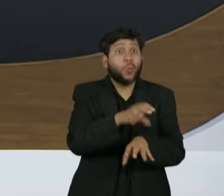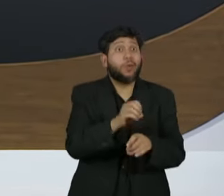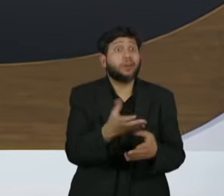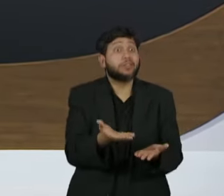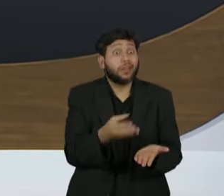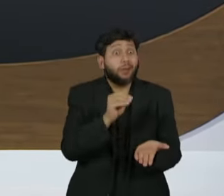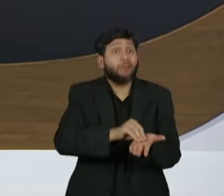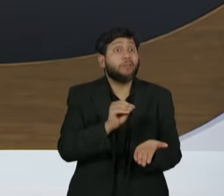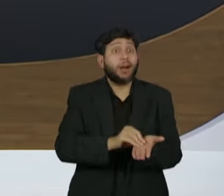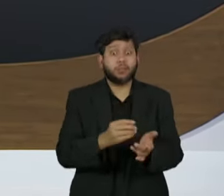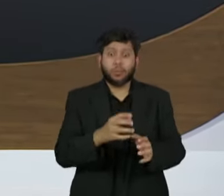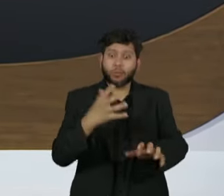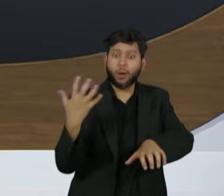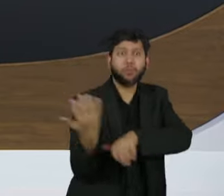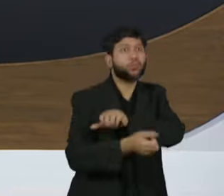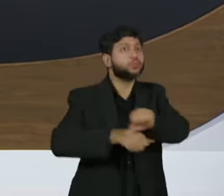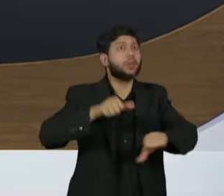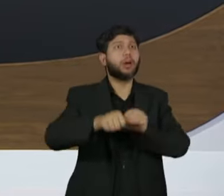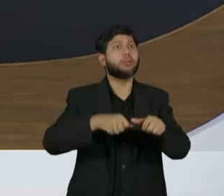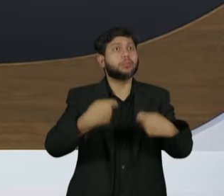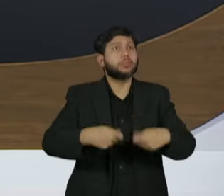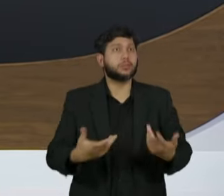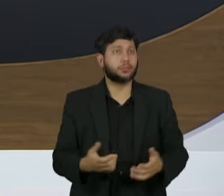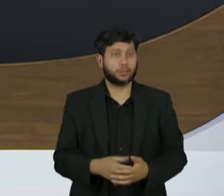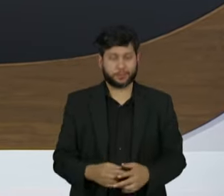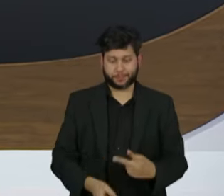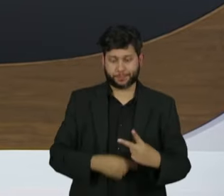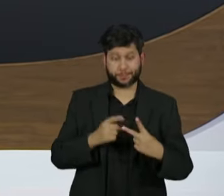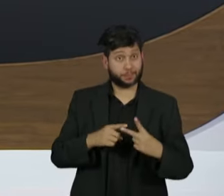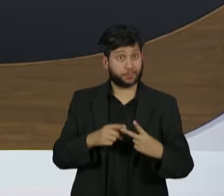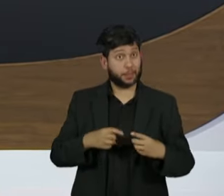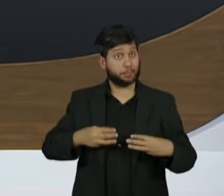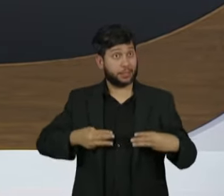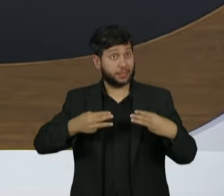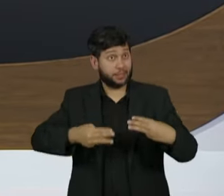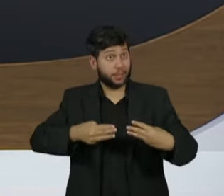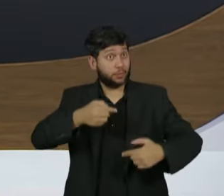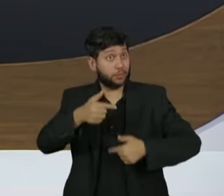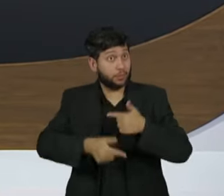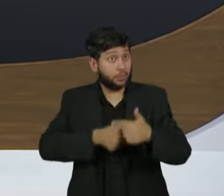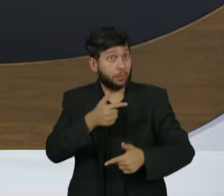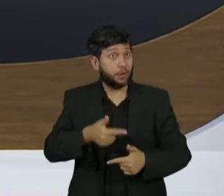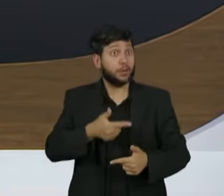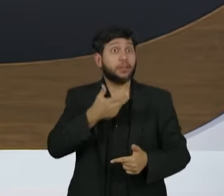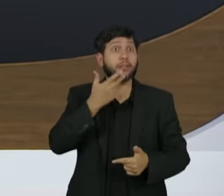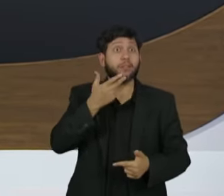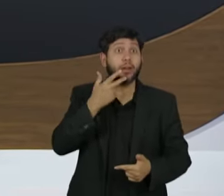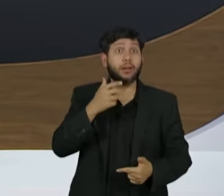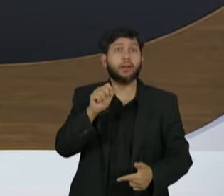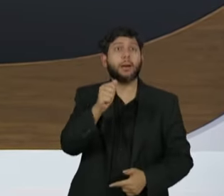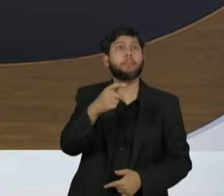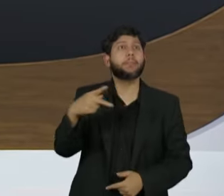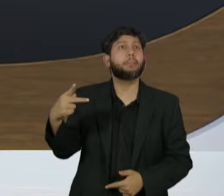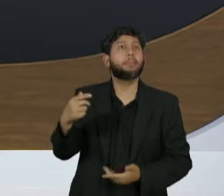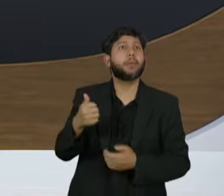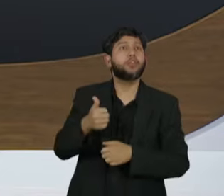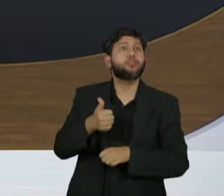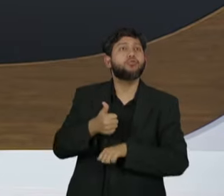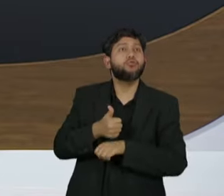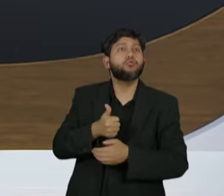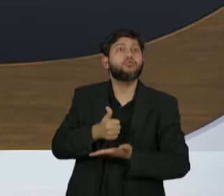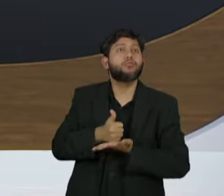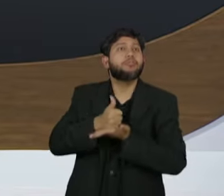ser revolucionada e o Ministério do Trabalho que tá falando em por exemplo regulamentar os apps de entregas